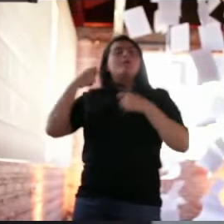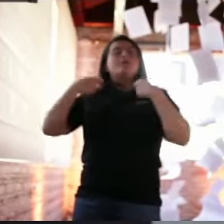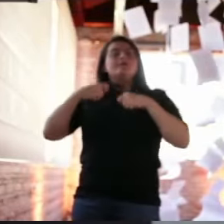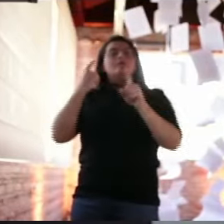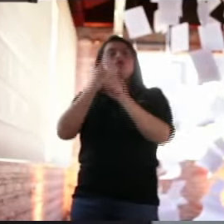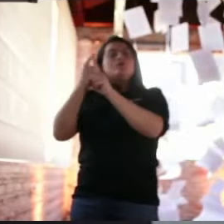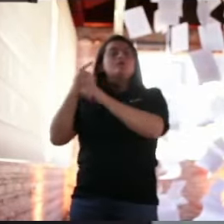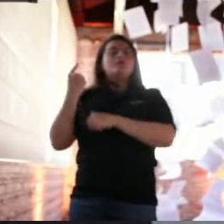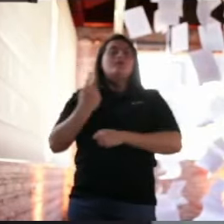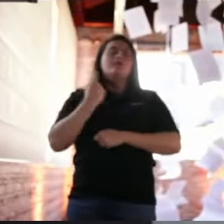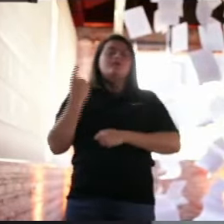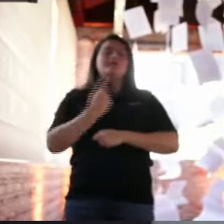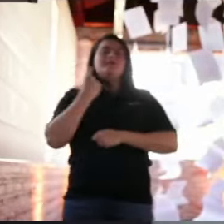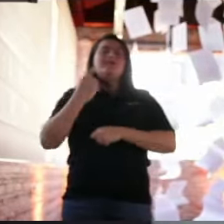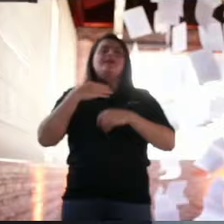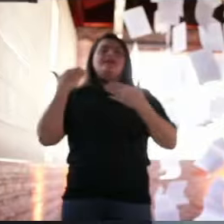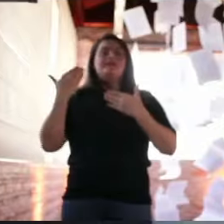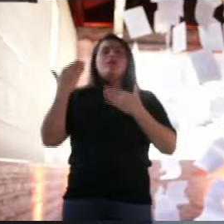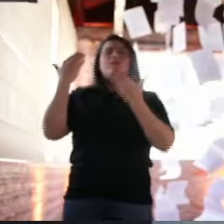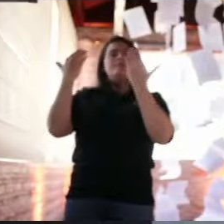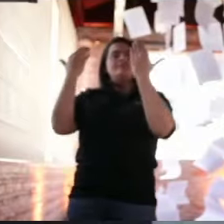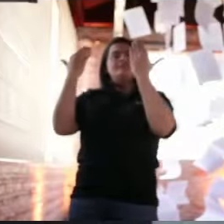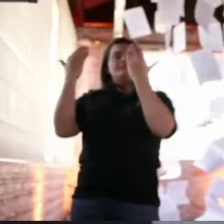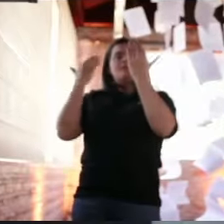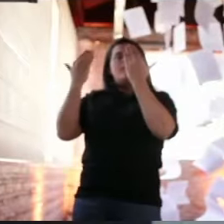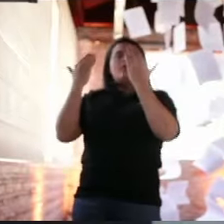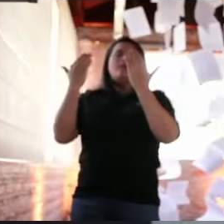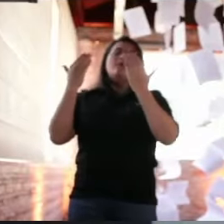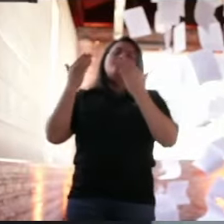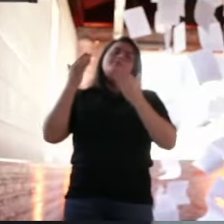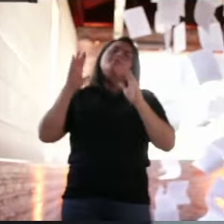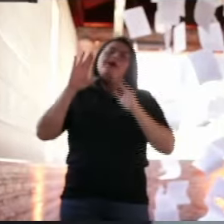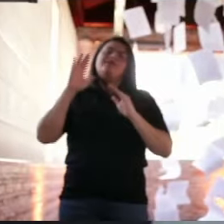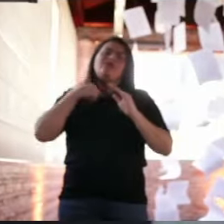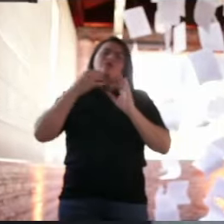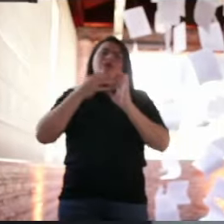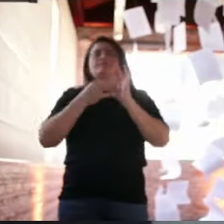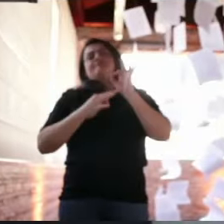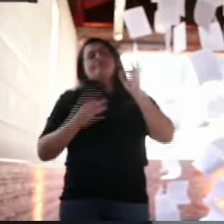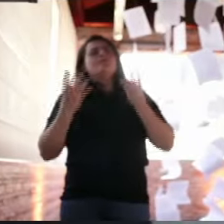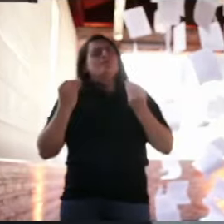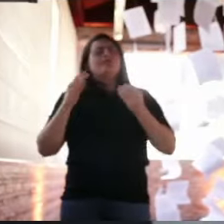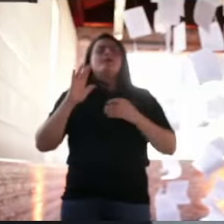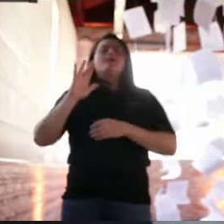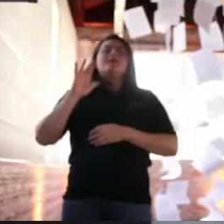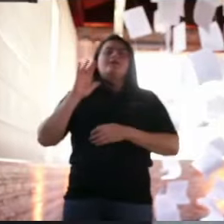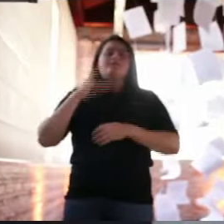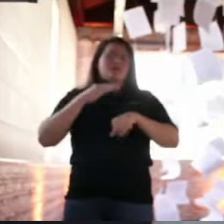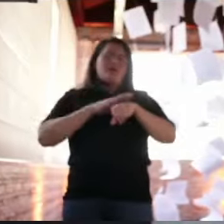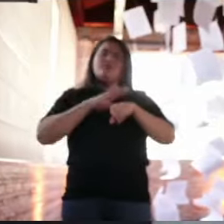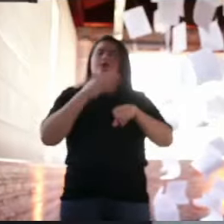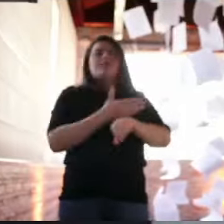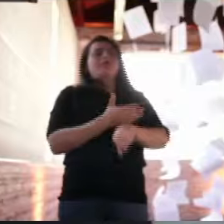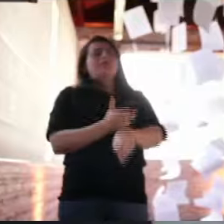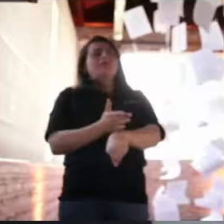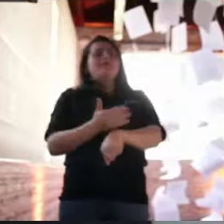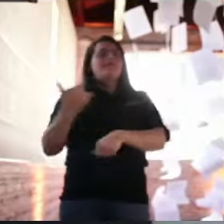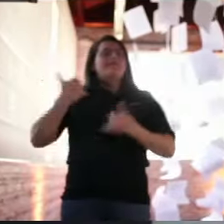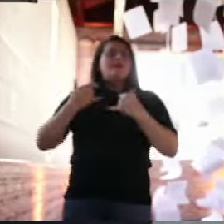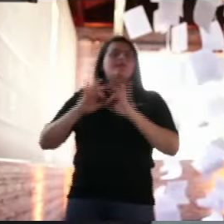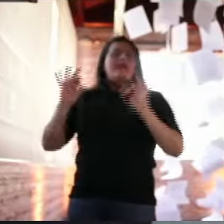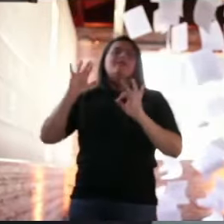né então os psicólogos Mas agora eu já estou me estendendo eu eu e meu tempo deu né Ninguém me